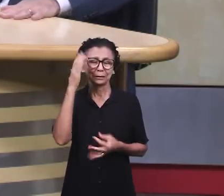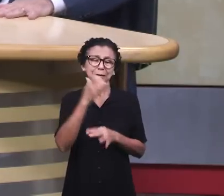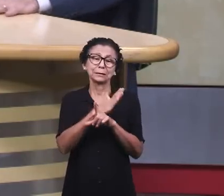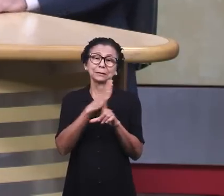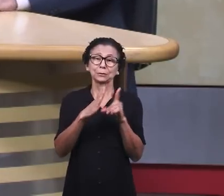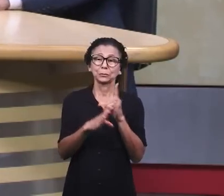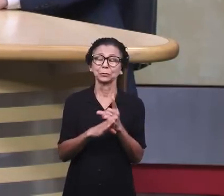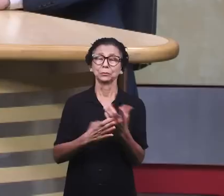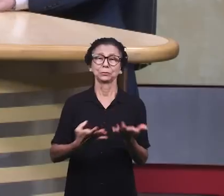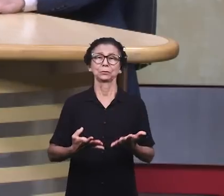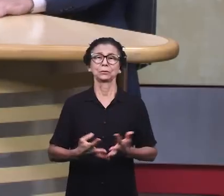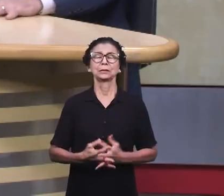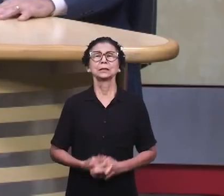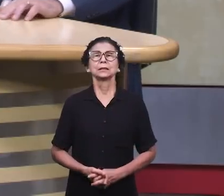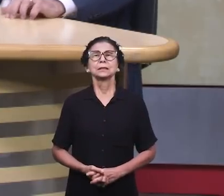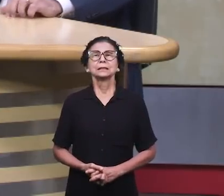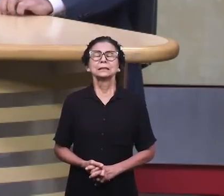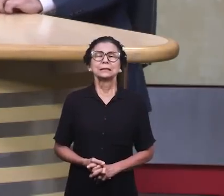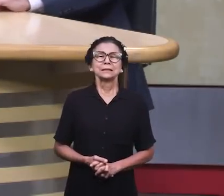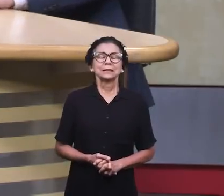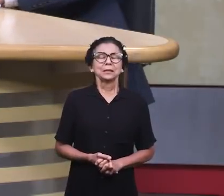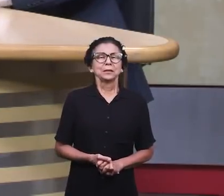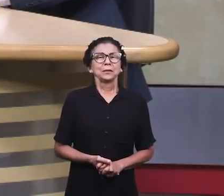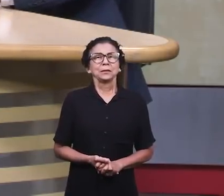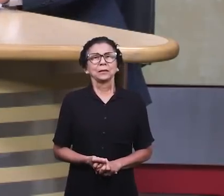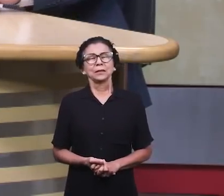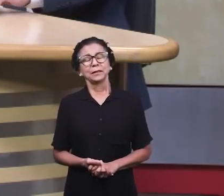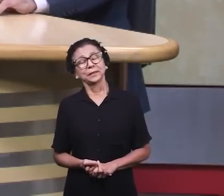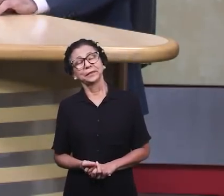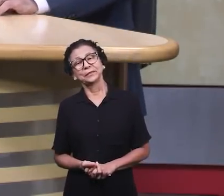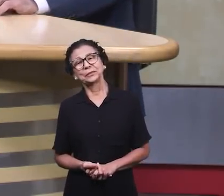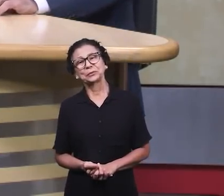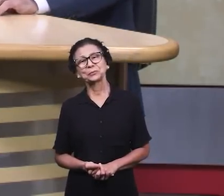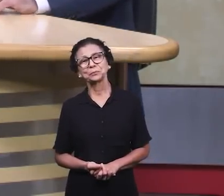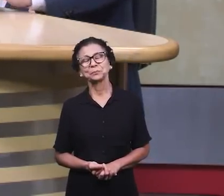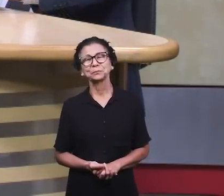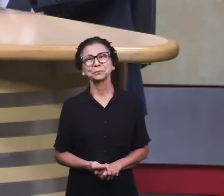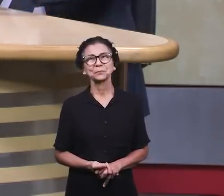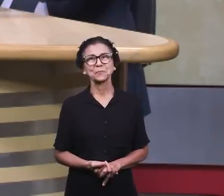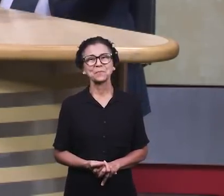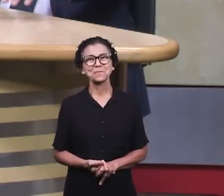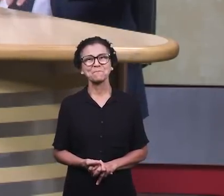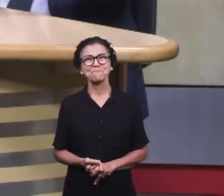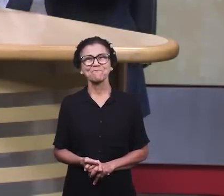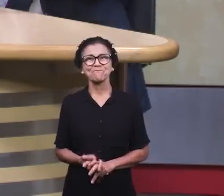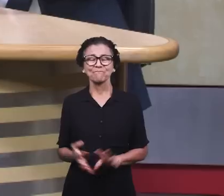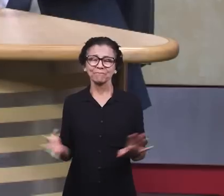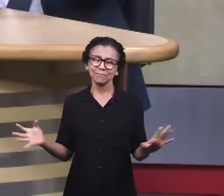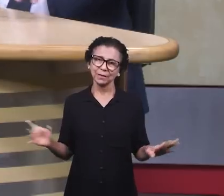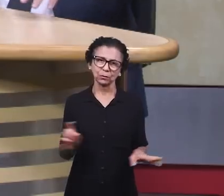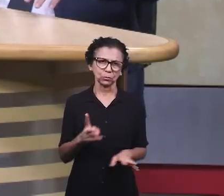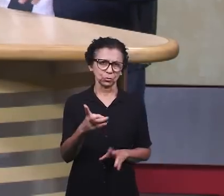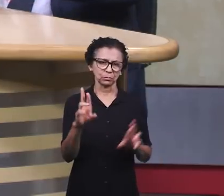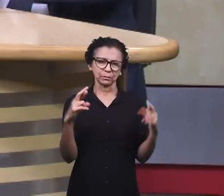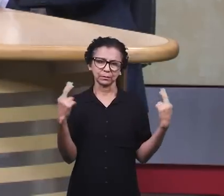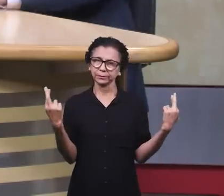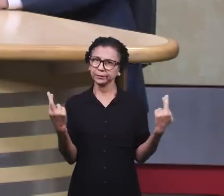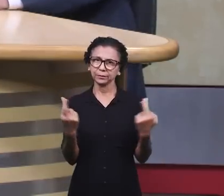Aí, rapaz, a turma, aí uma palavra e tal. Aí a reunião se processou,